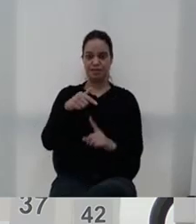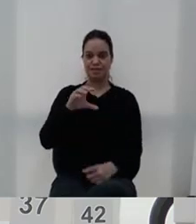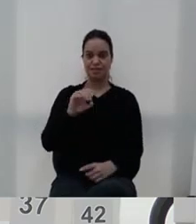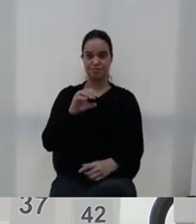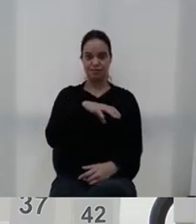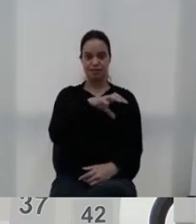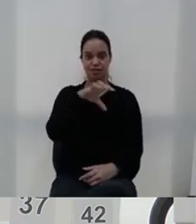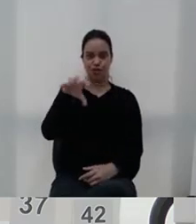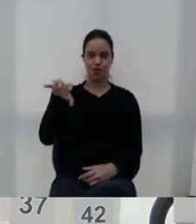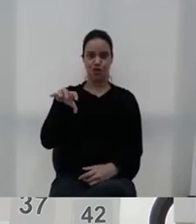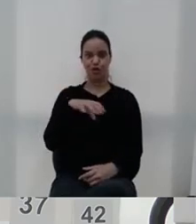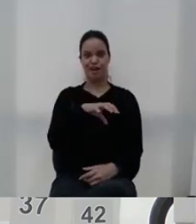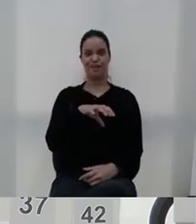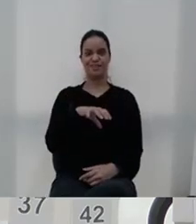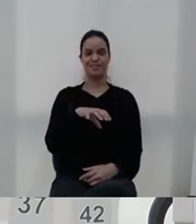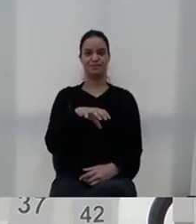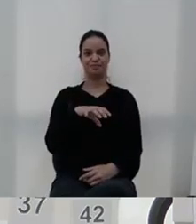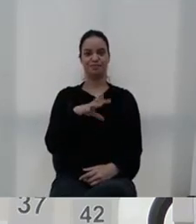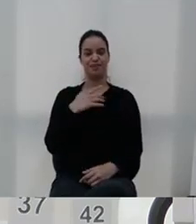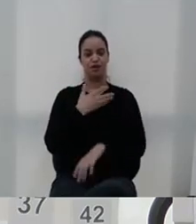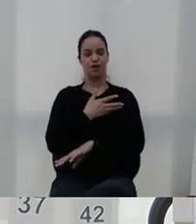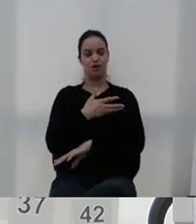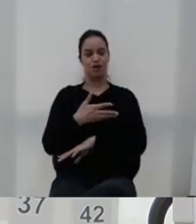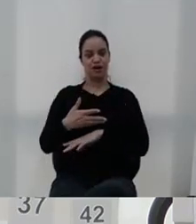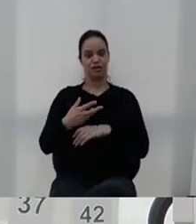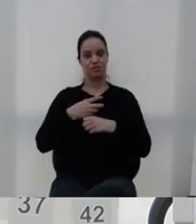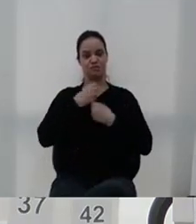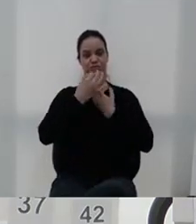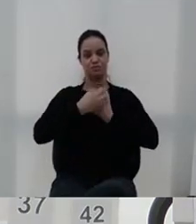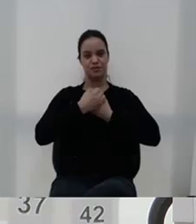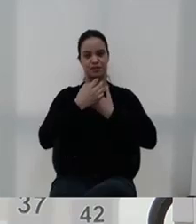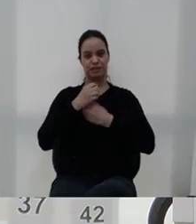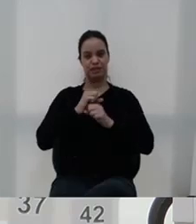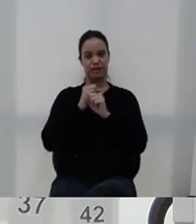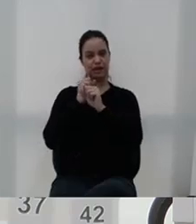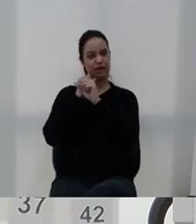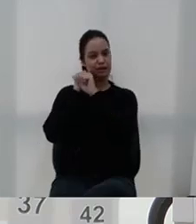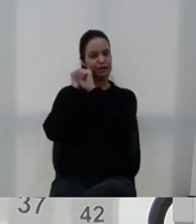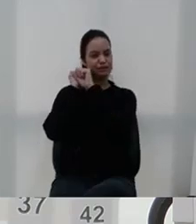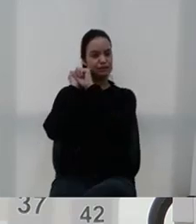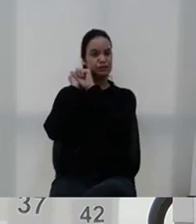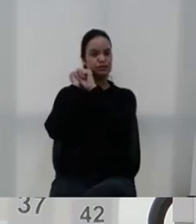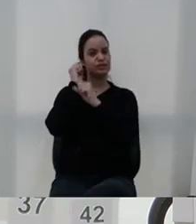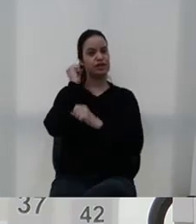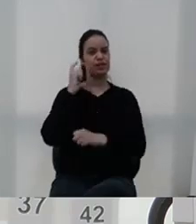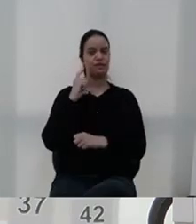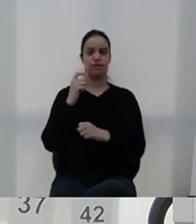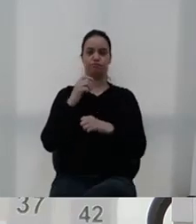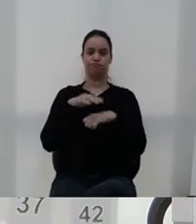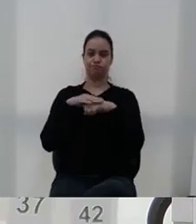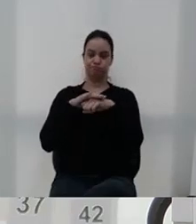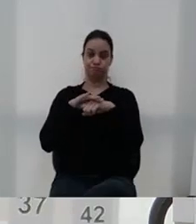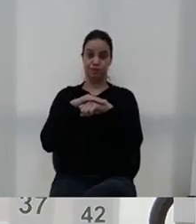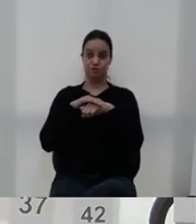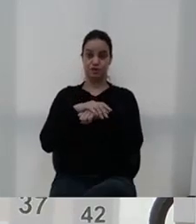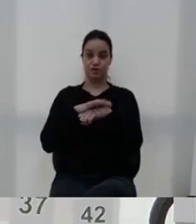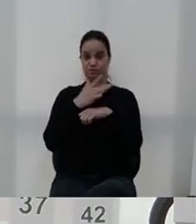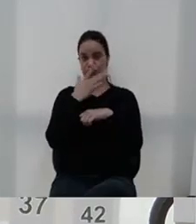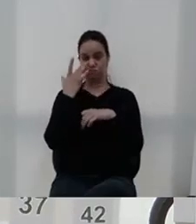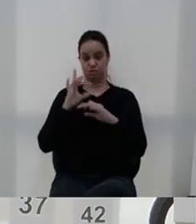instituição. Eu costumo dizer que nós tivemos, há anos atrás, uma conversa com o antigo ouvidor-geral da